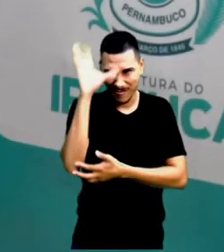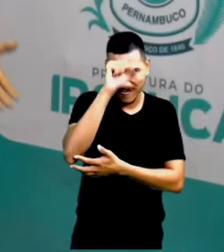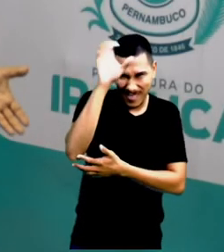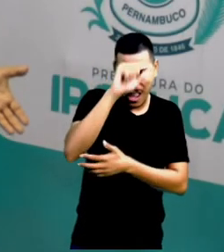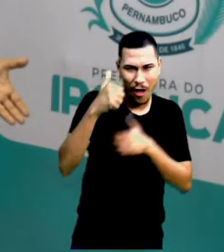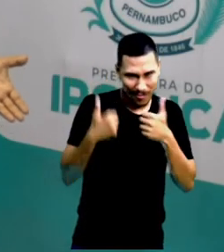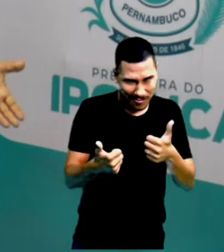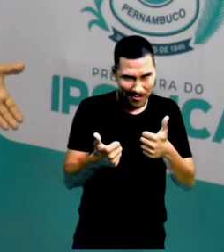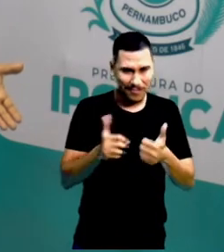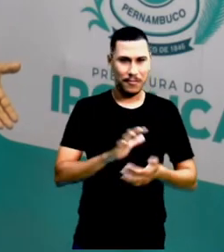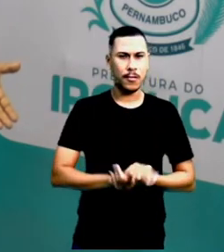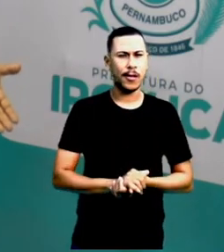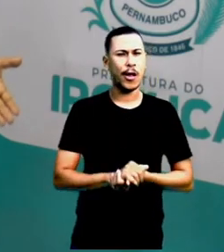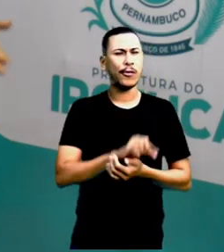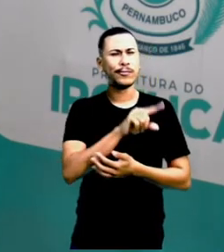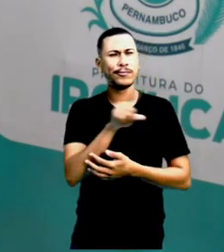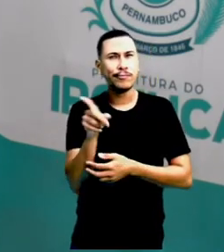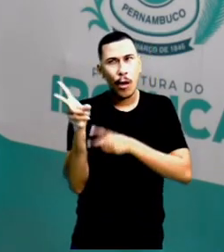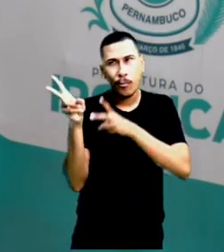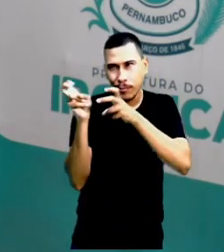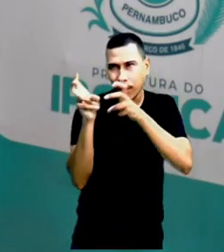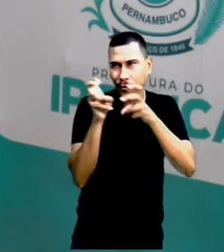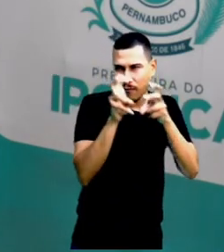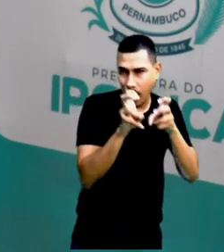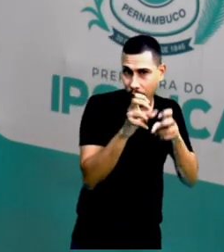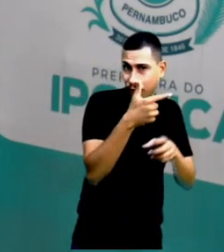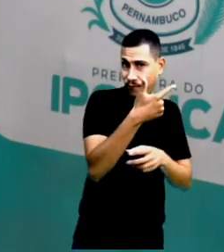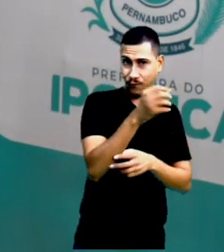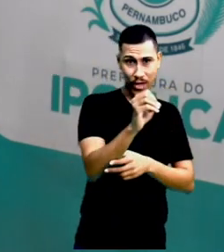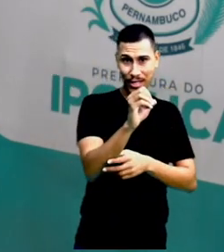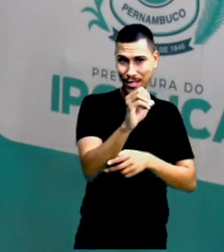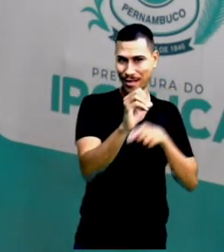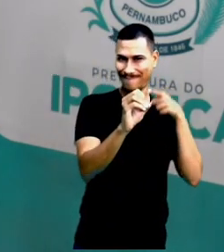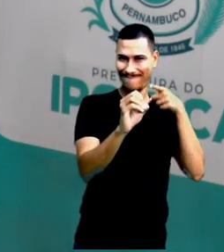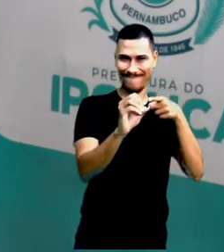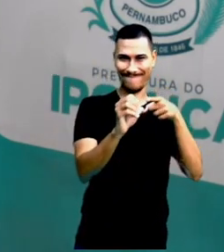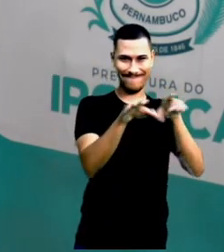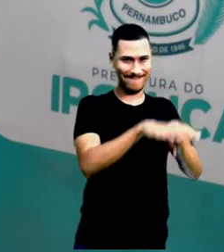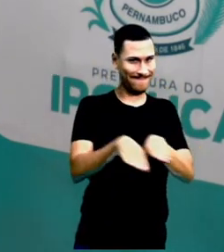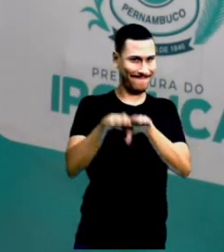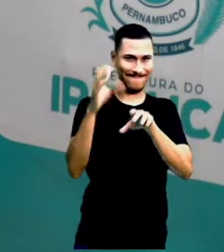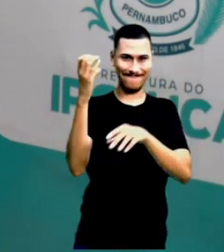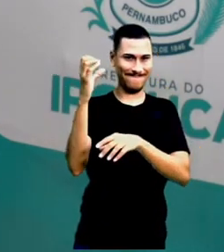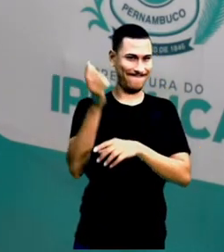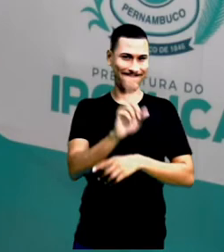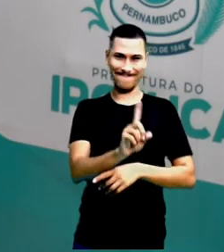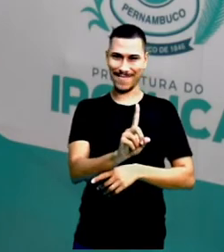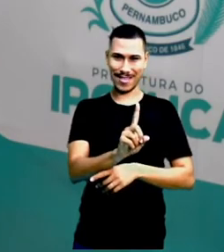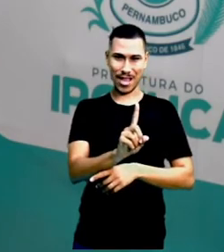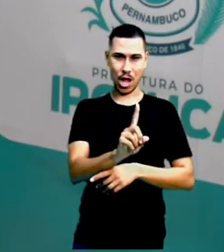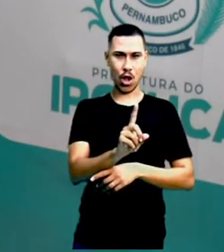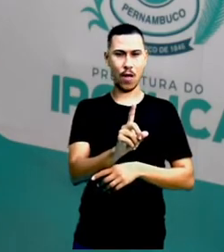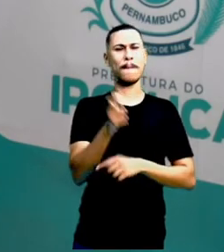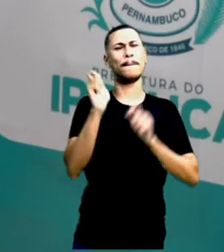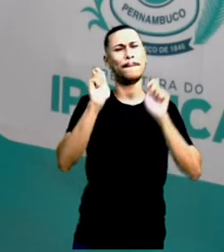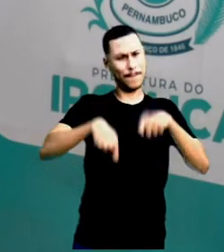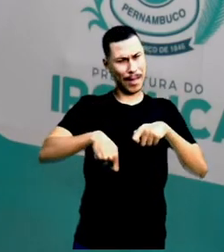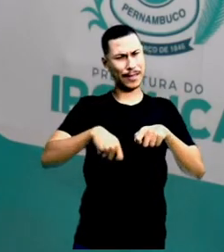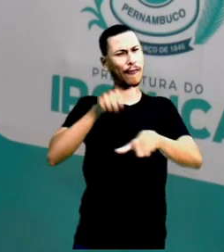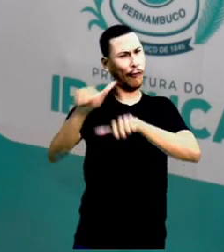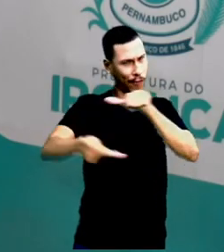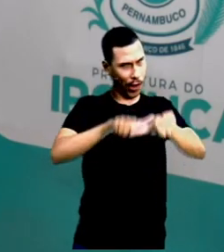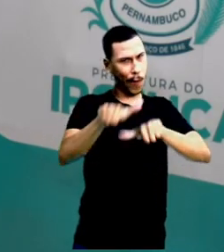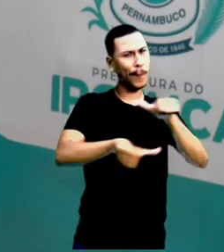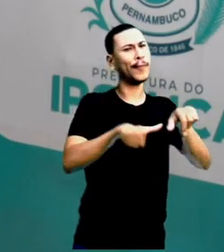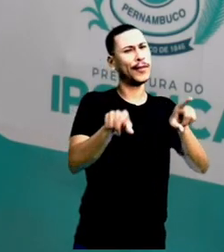aprendeu. Percebeu? 20 não está escrito em notação científica, então vamos transformar o 20,